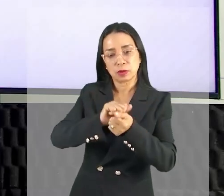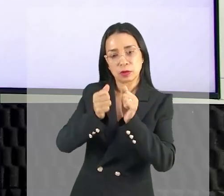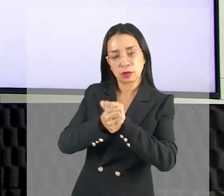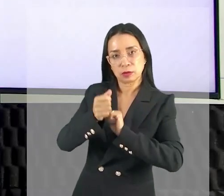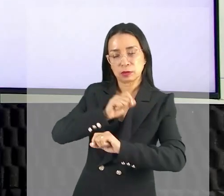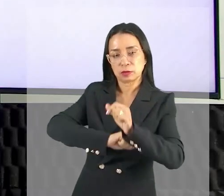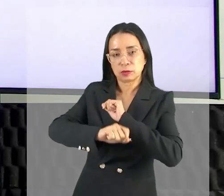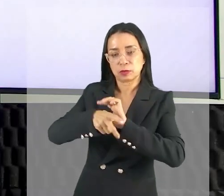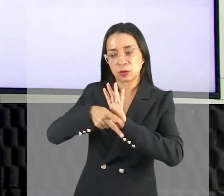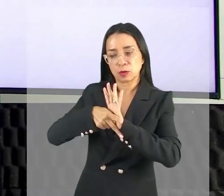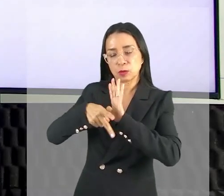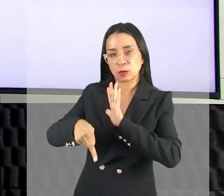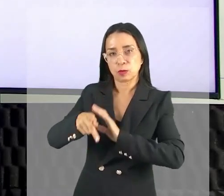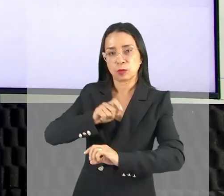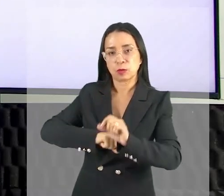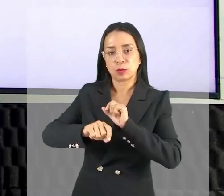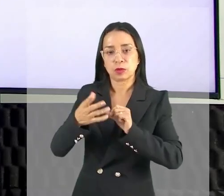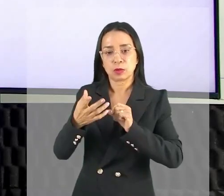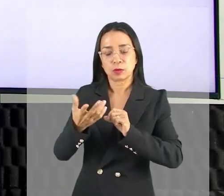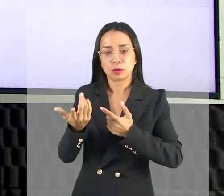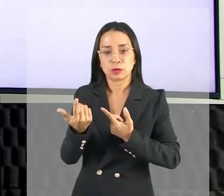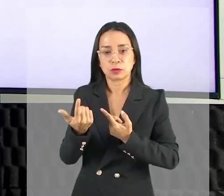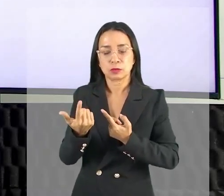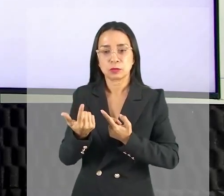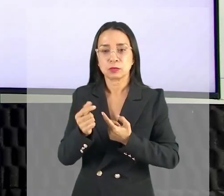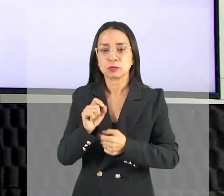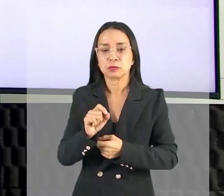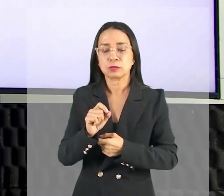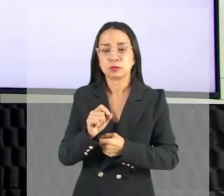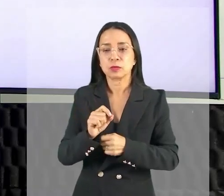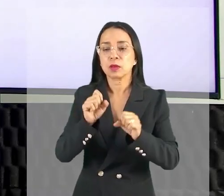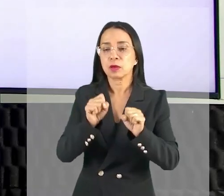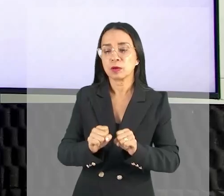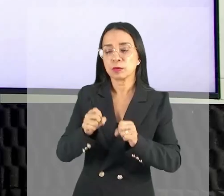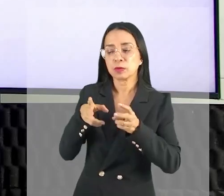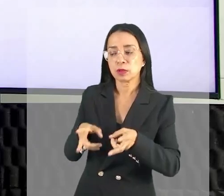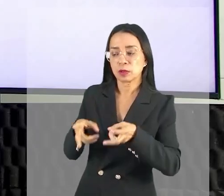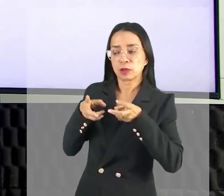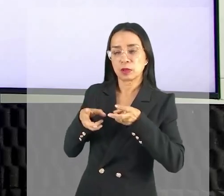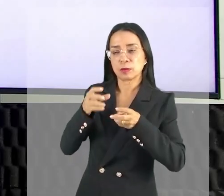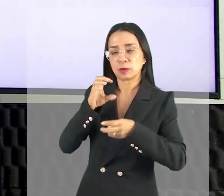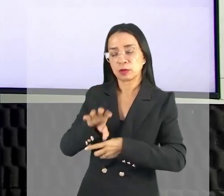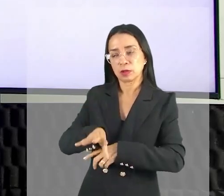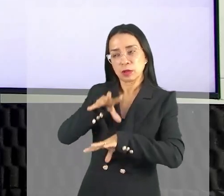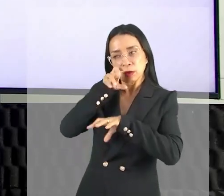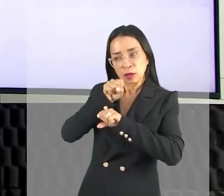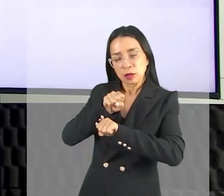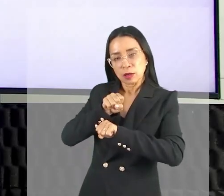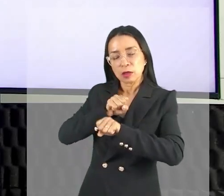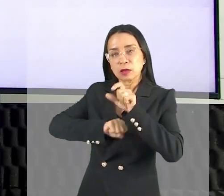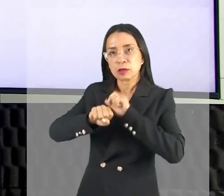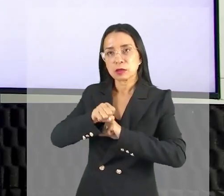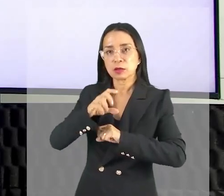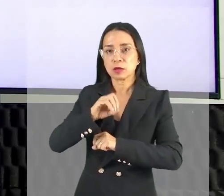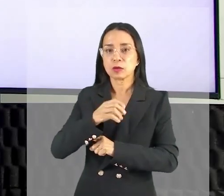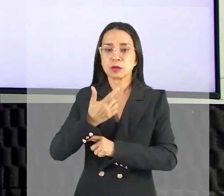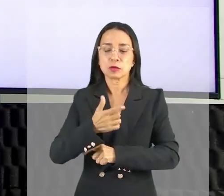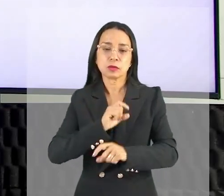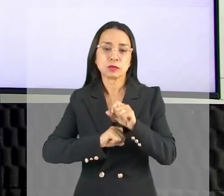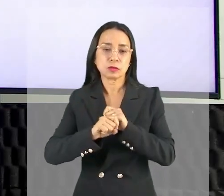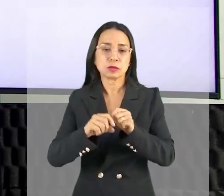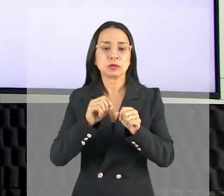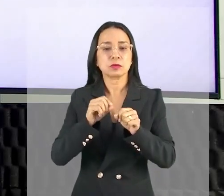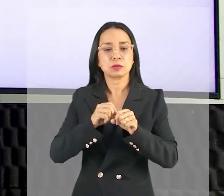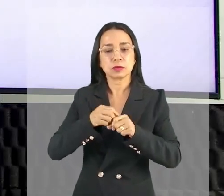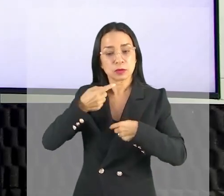adaptar, né, o seu metabolismo para poder captar mais oxigênio, né, o máximo de oxigênio que puder e